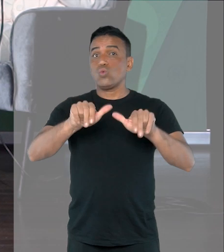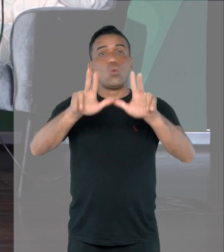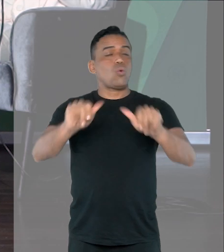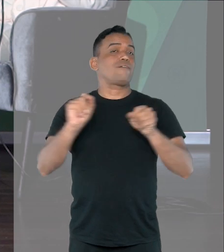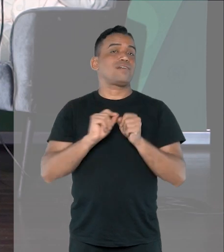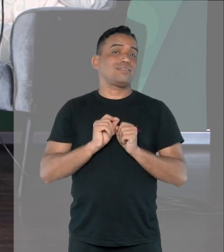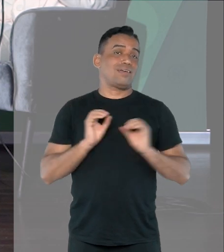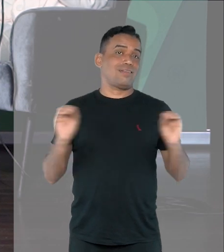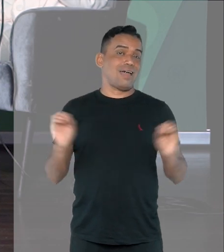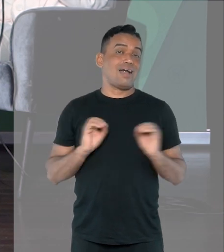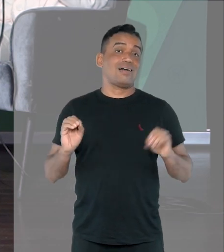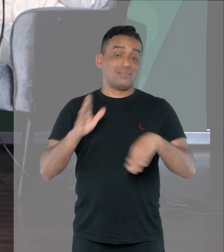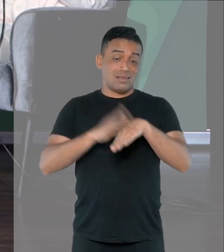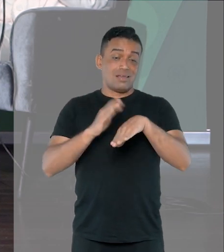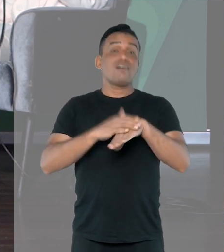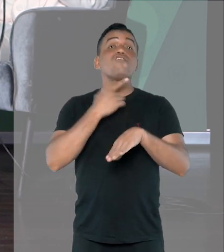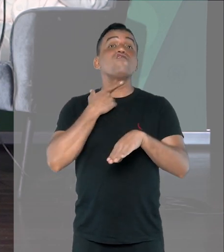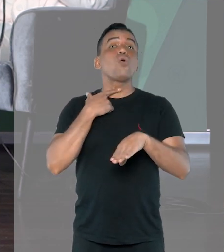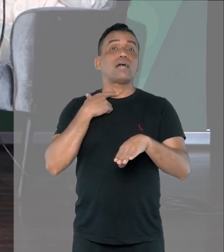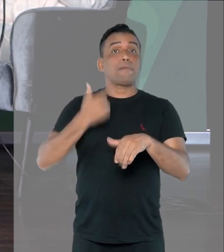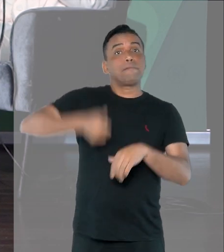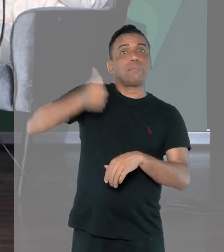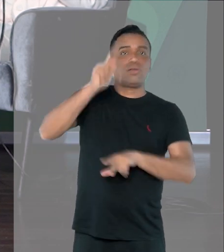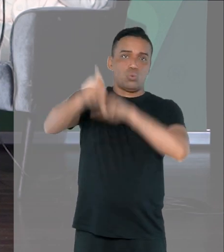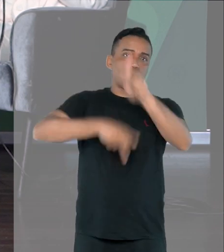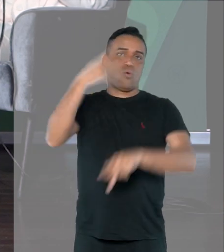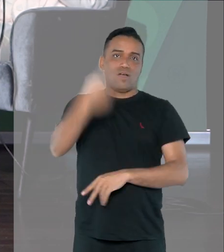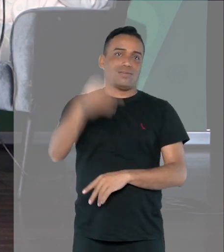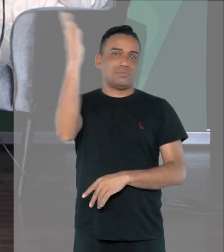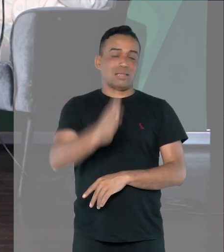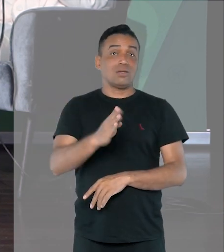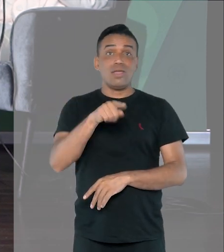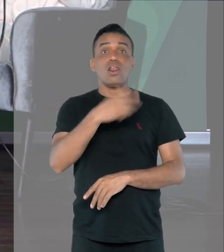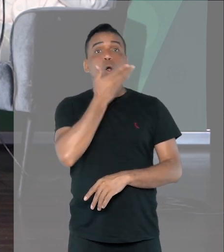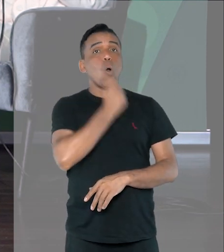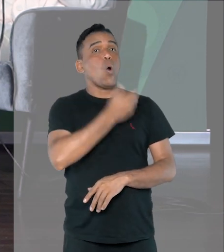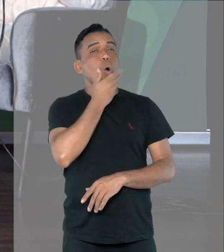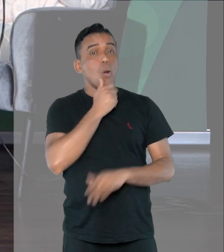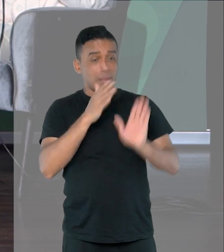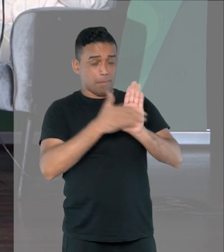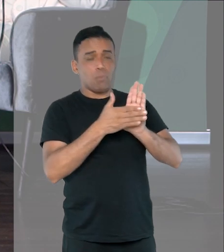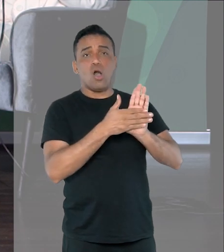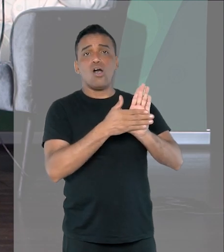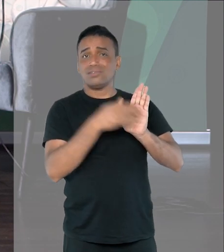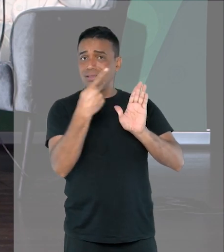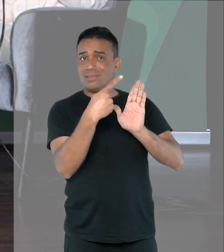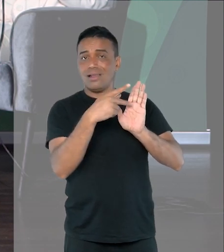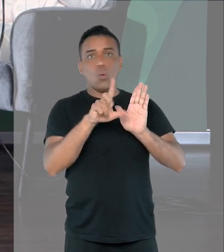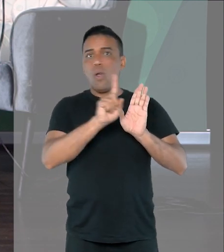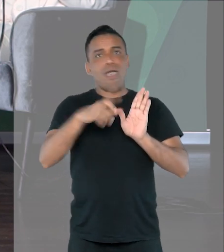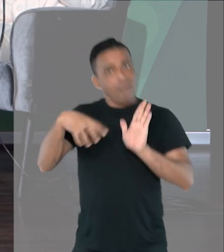do povo brasileiro. Quer dizer, ele é um homem que realmente o que está nos planos dele não é uma coroa, um trono,